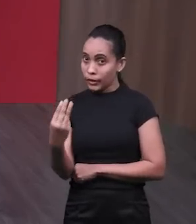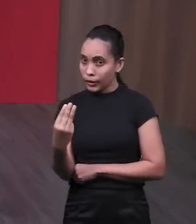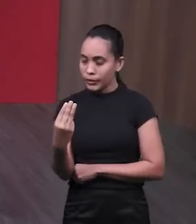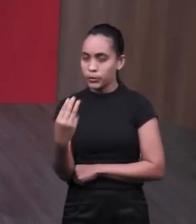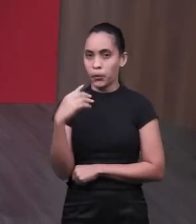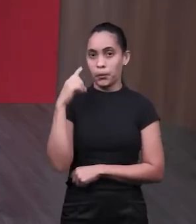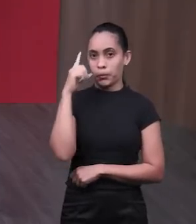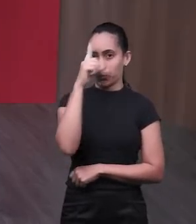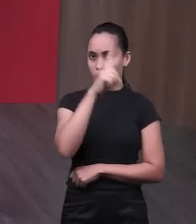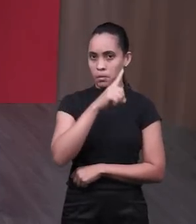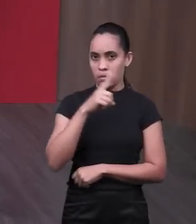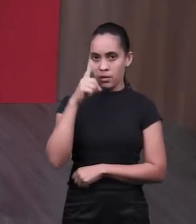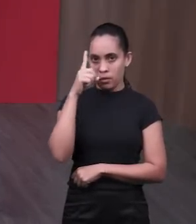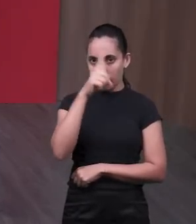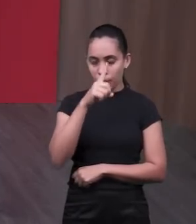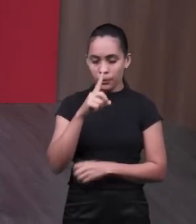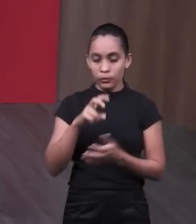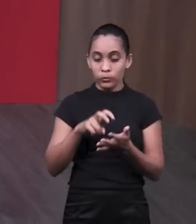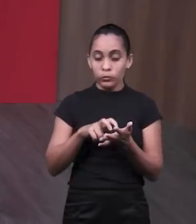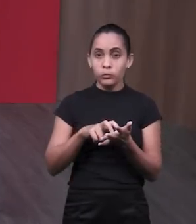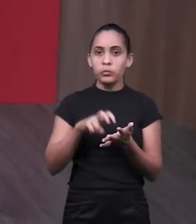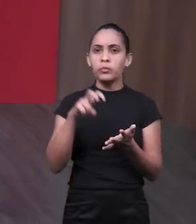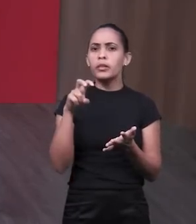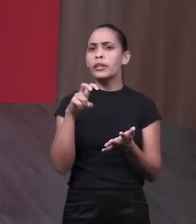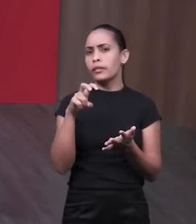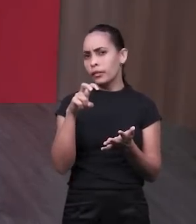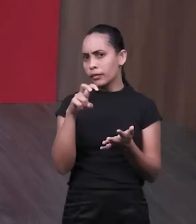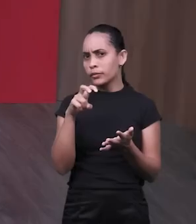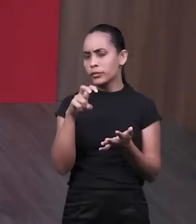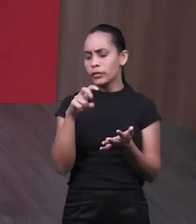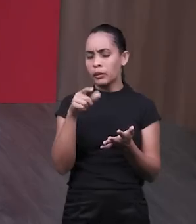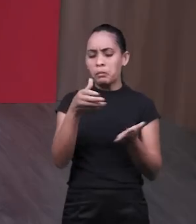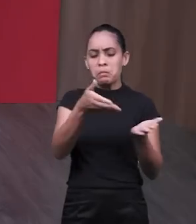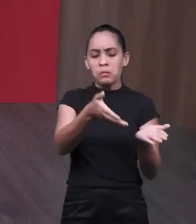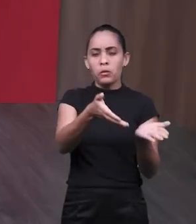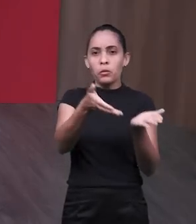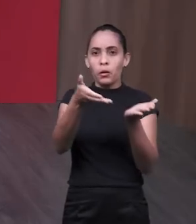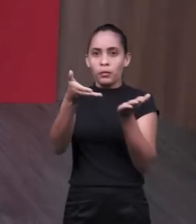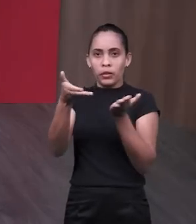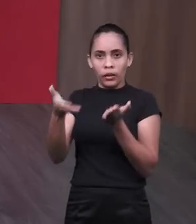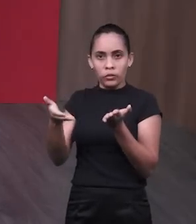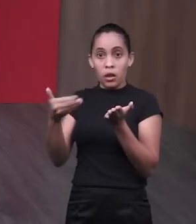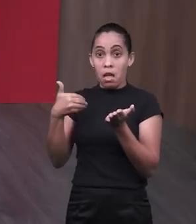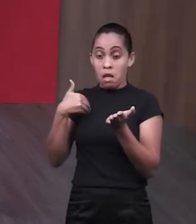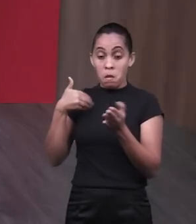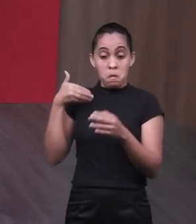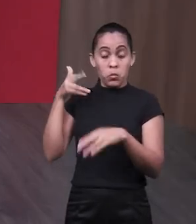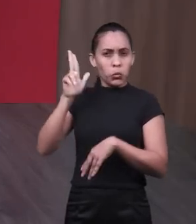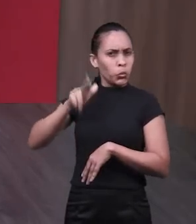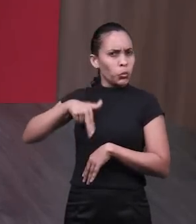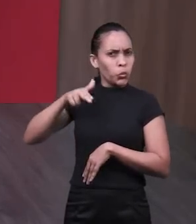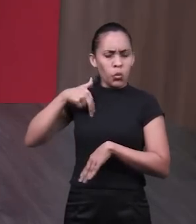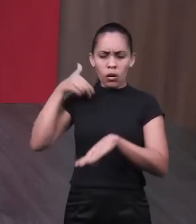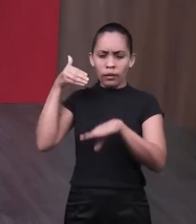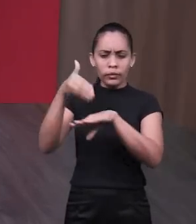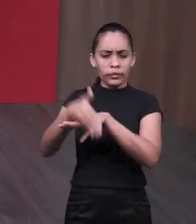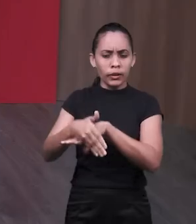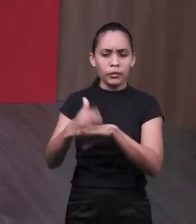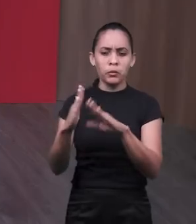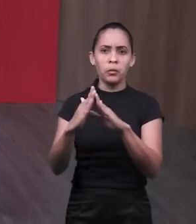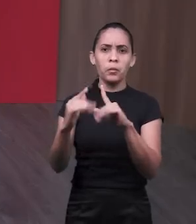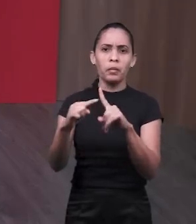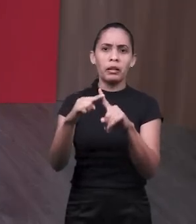1983, um domingo, final da manhã, eu recebi um convite. Nunca tinha entrado numa igreja evangélica na minha vida. E